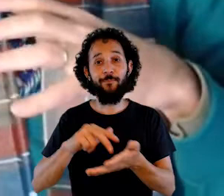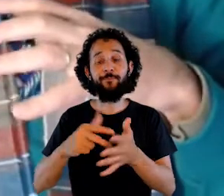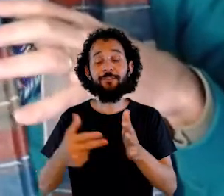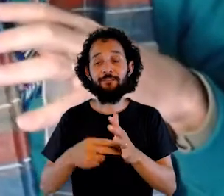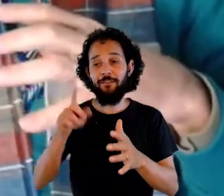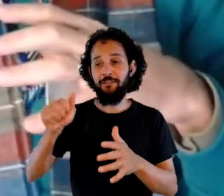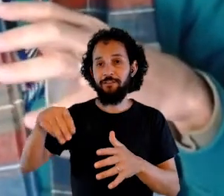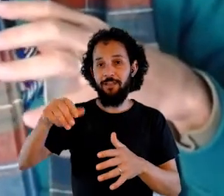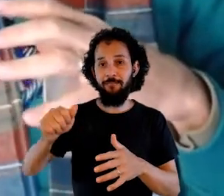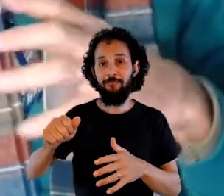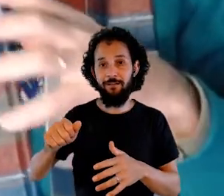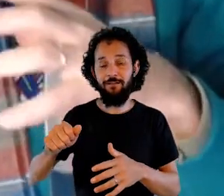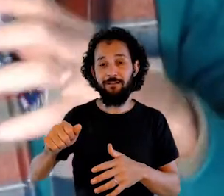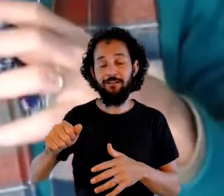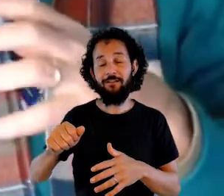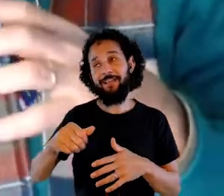coisa